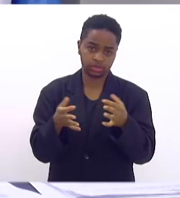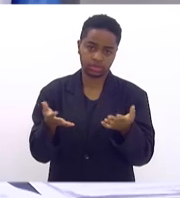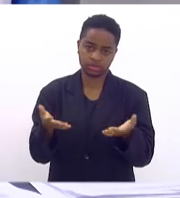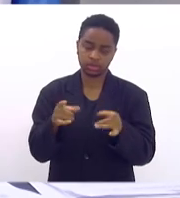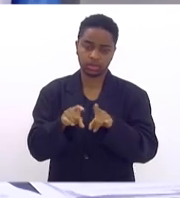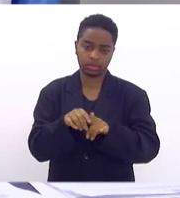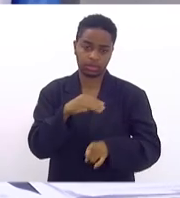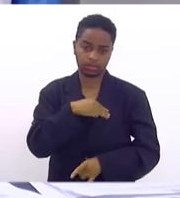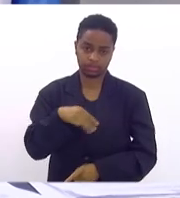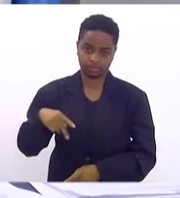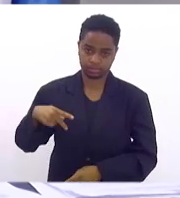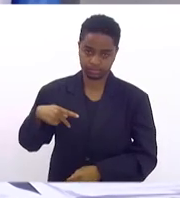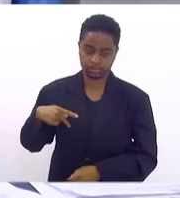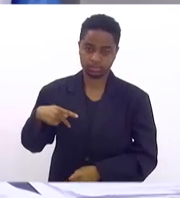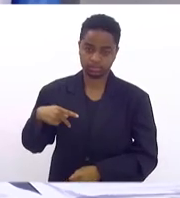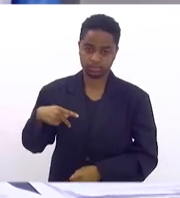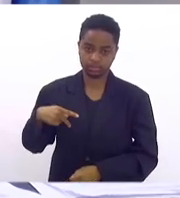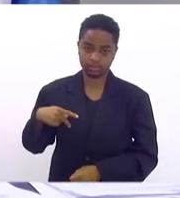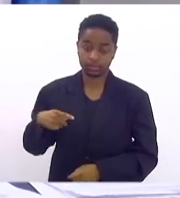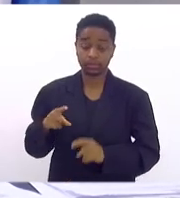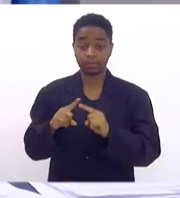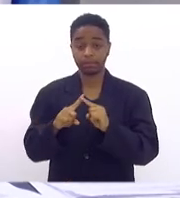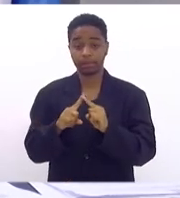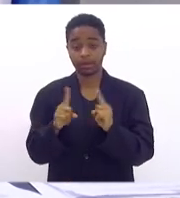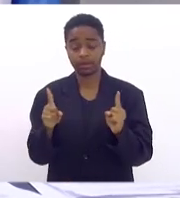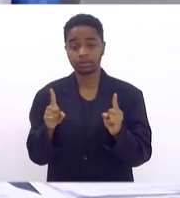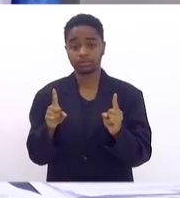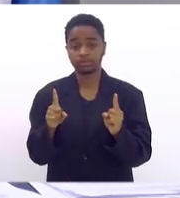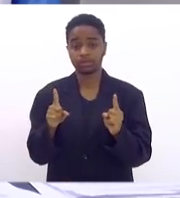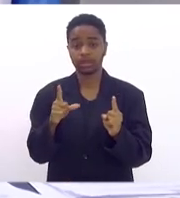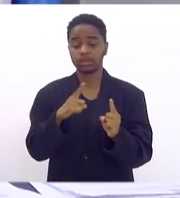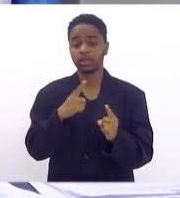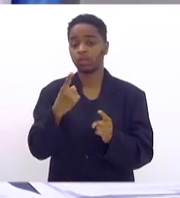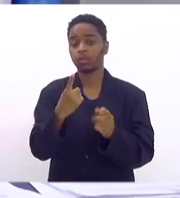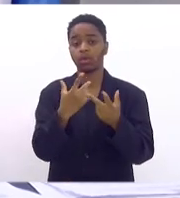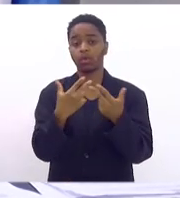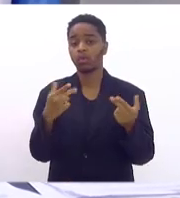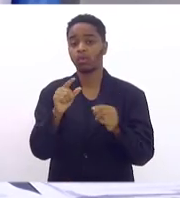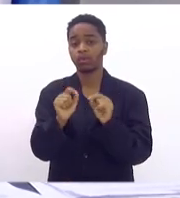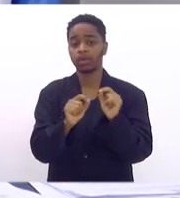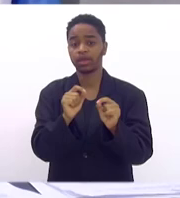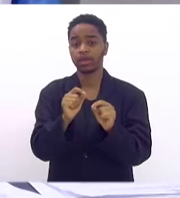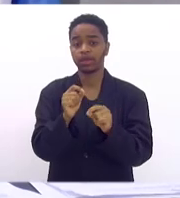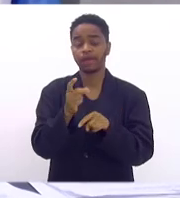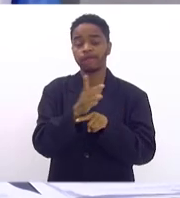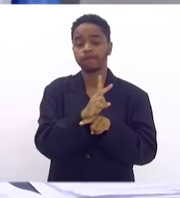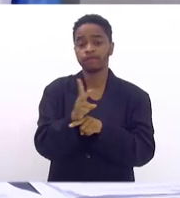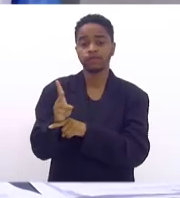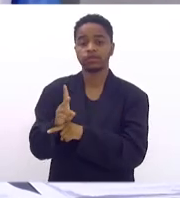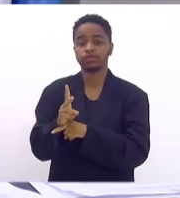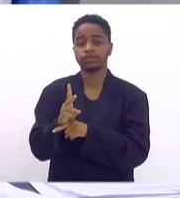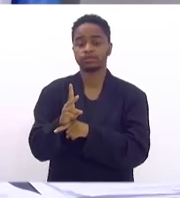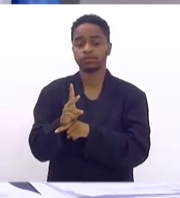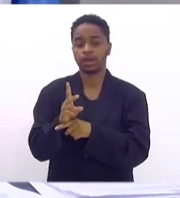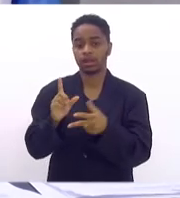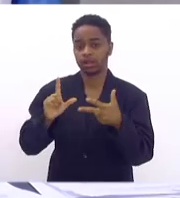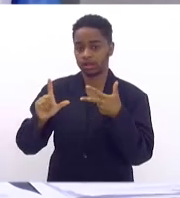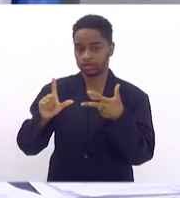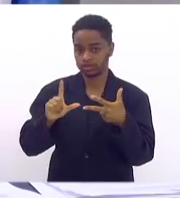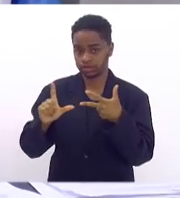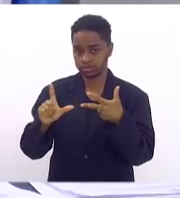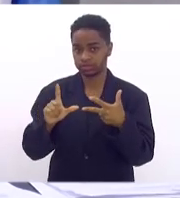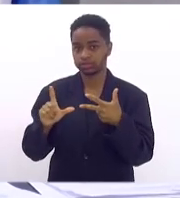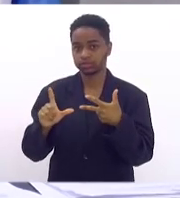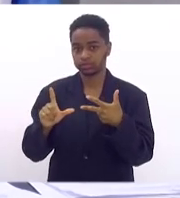o Ministério Público, mas temos algo que é a fiscalização do Poder Executivo, do Poder Legislativo,